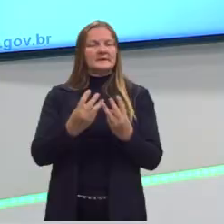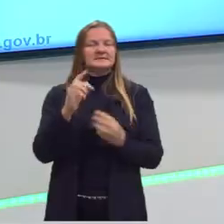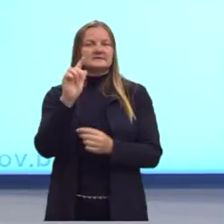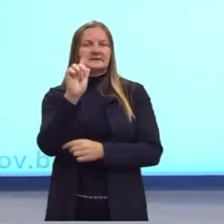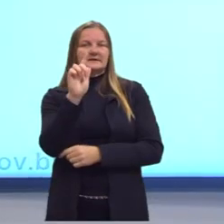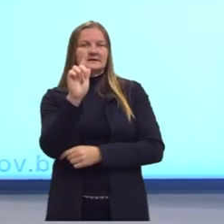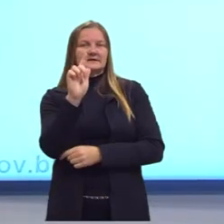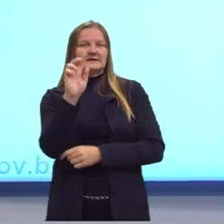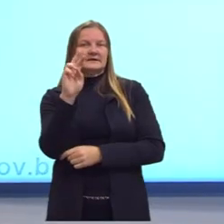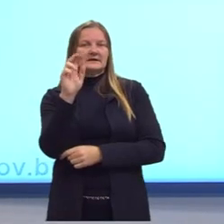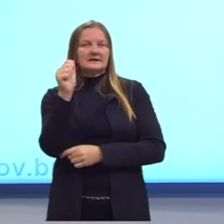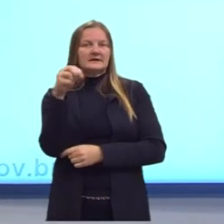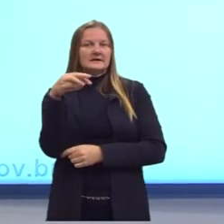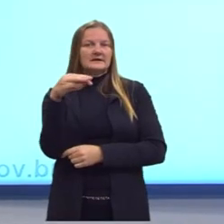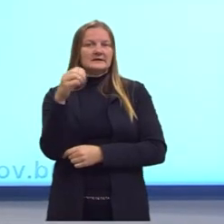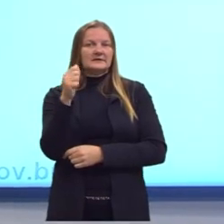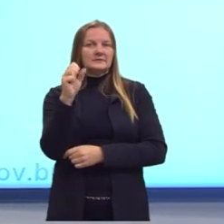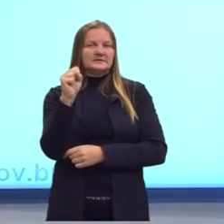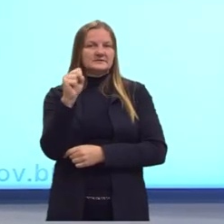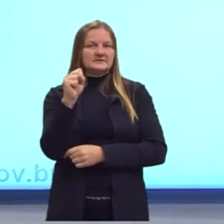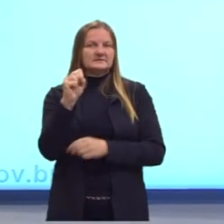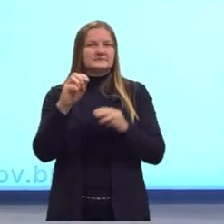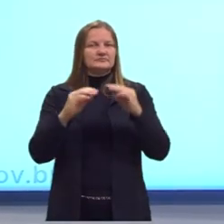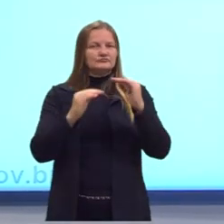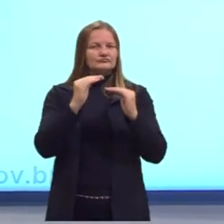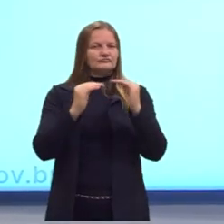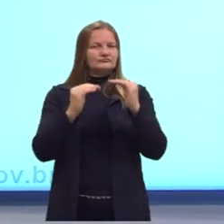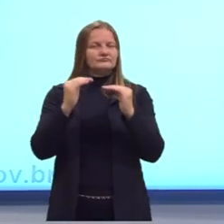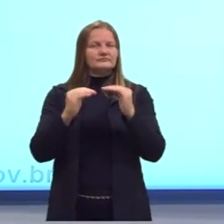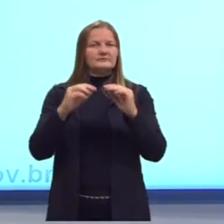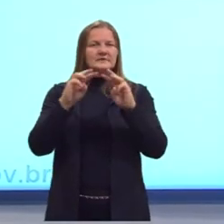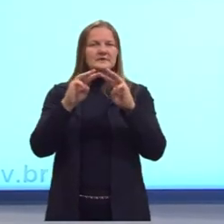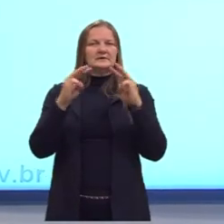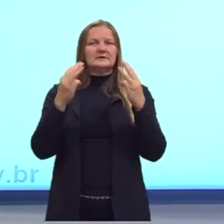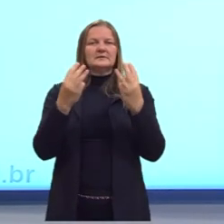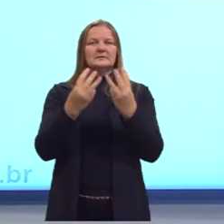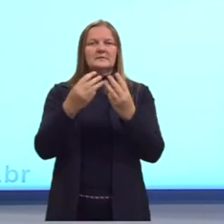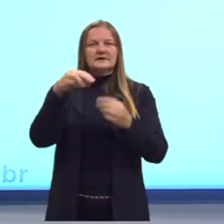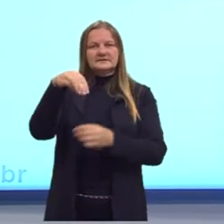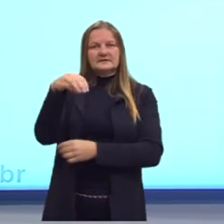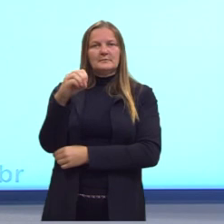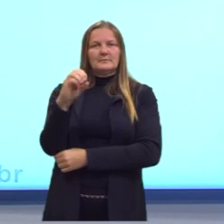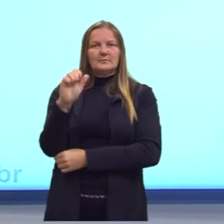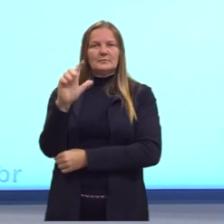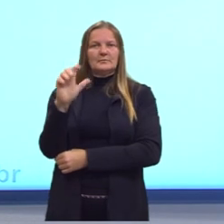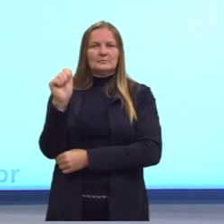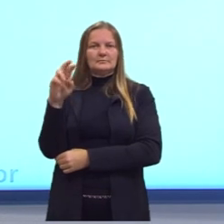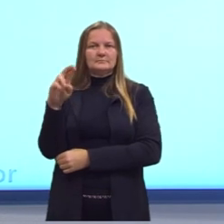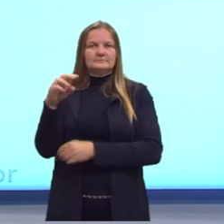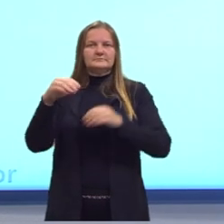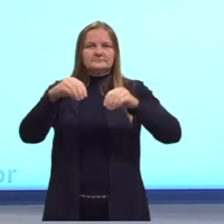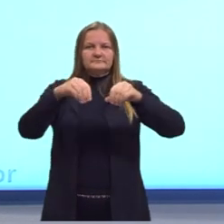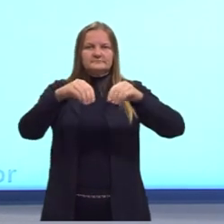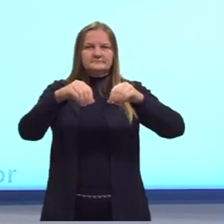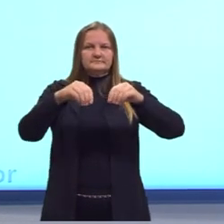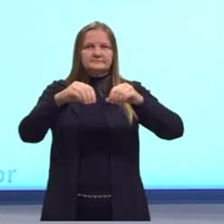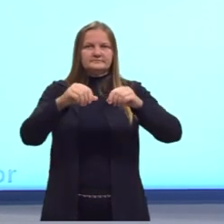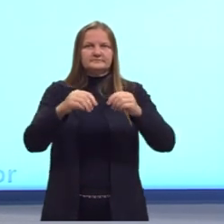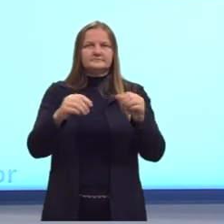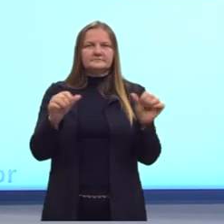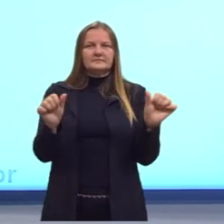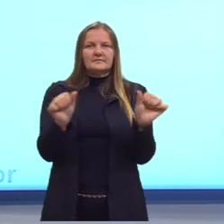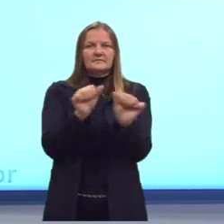gramas renunciado fala em gramas vai equivaler a massa molar das daquela substância